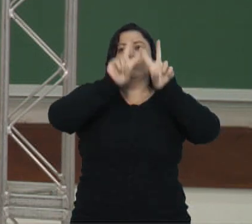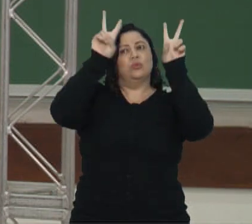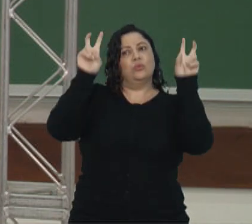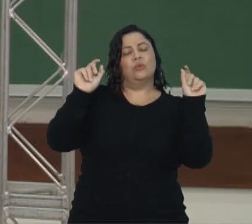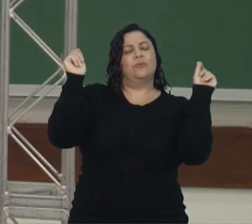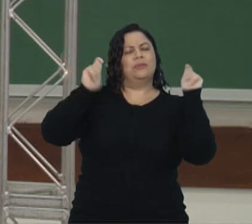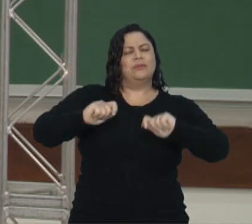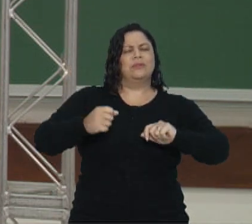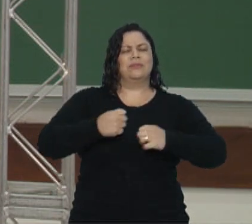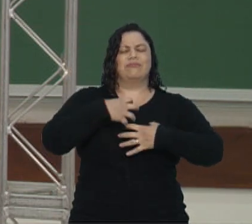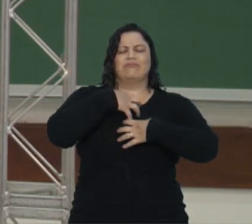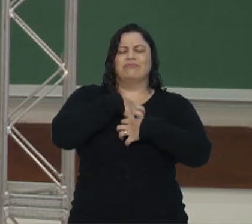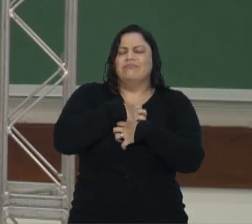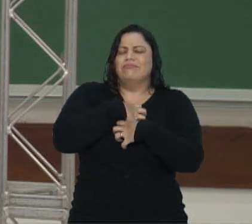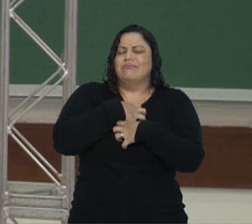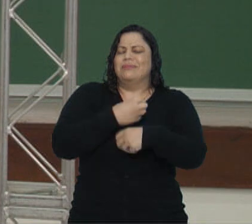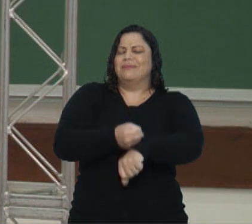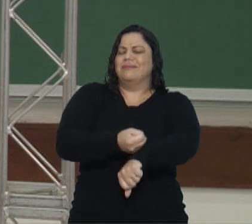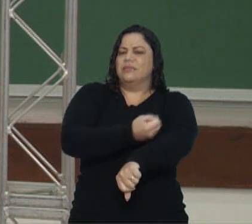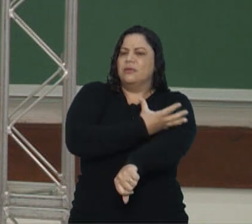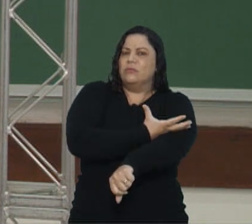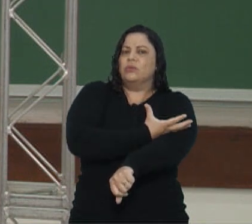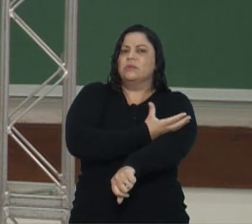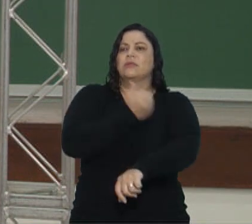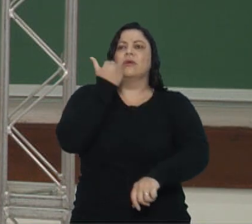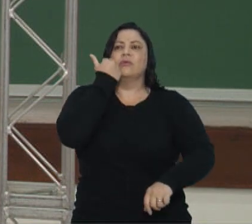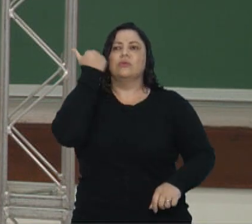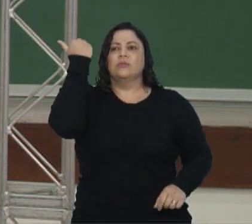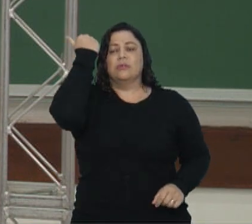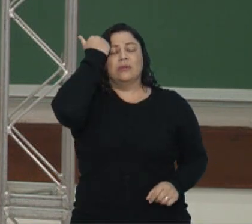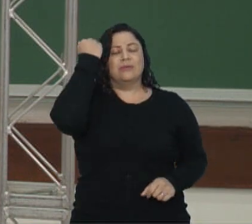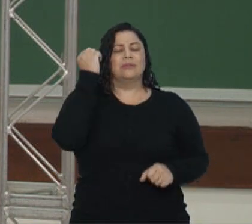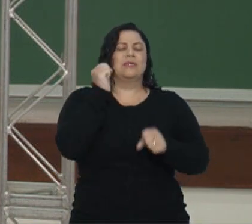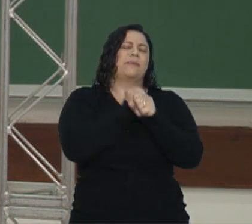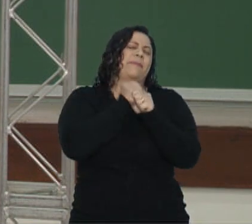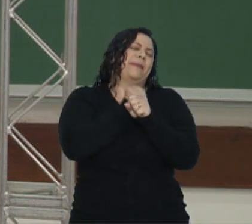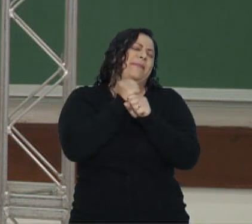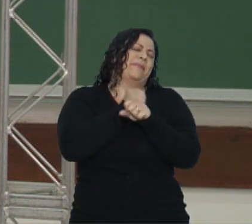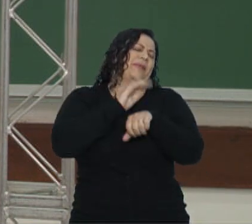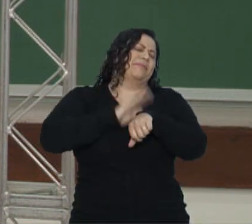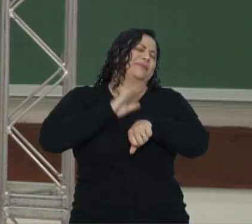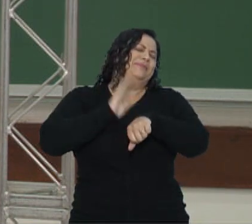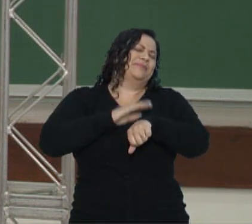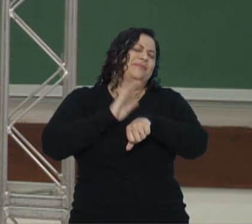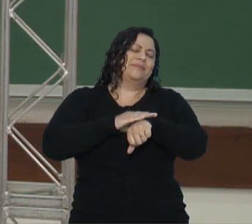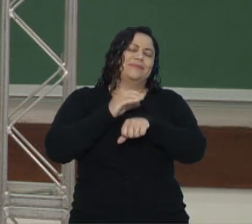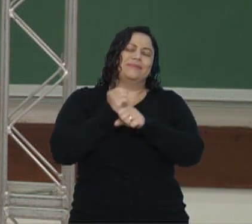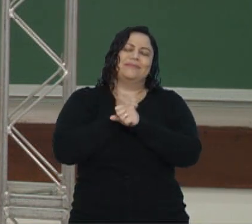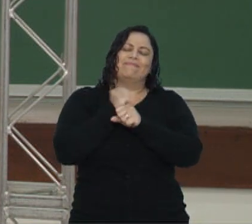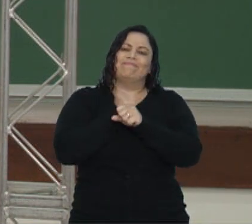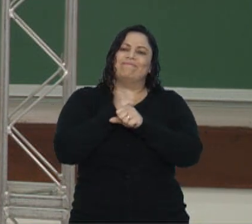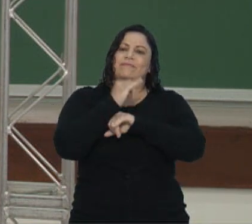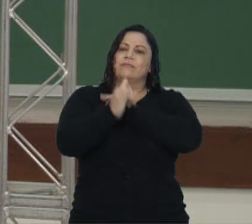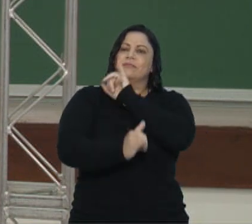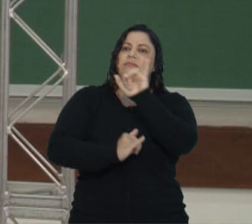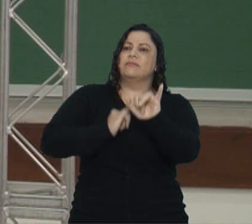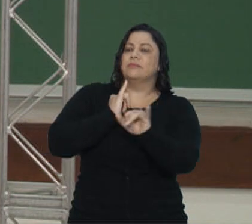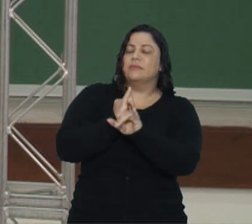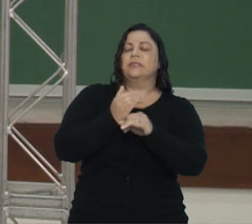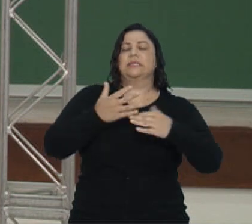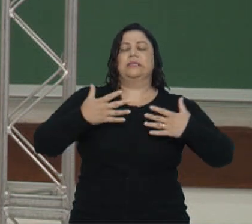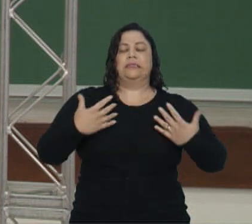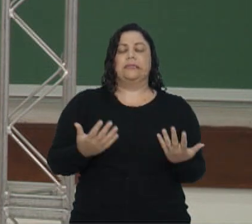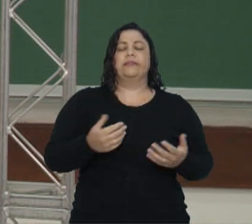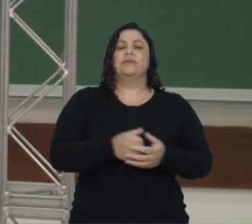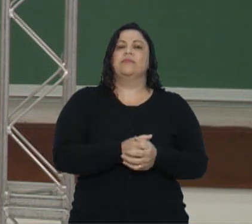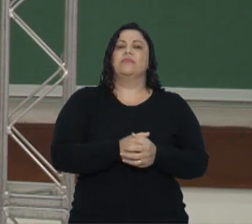condições emocionais dos adolescentes que ficam bastante tempo na internet. Vou retomar com você através de tópicos que a professora